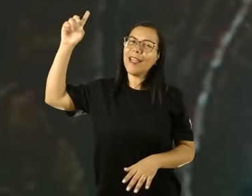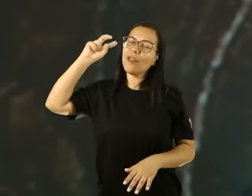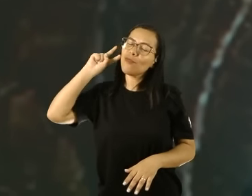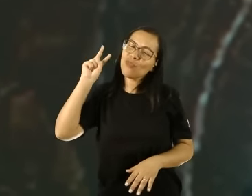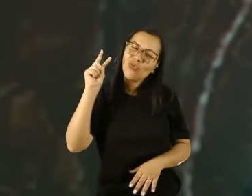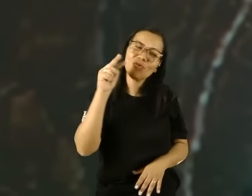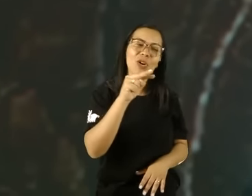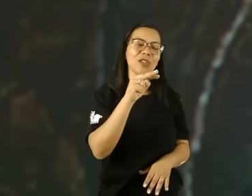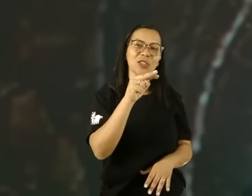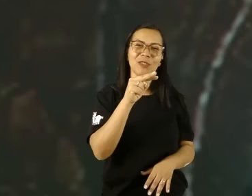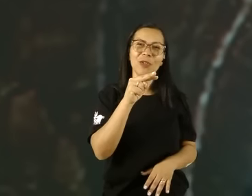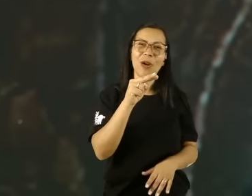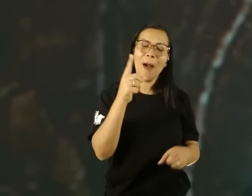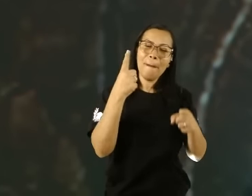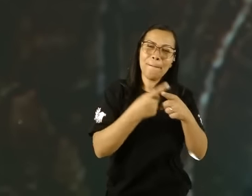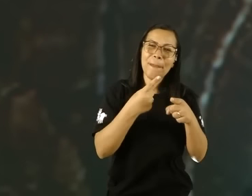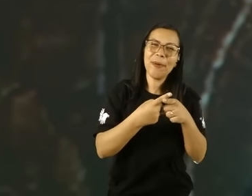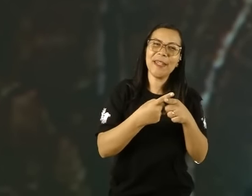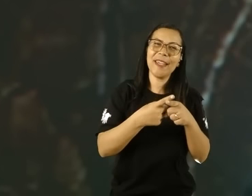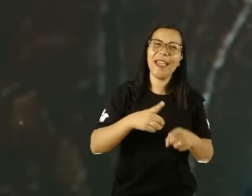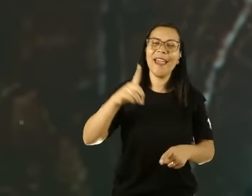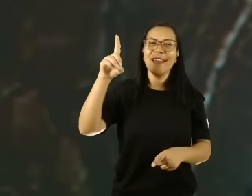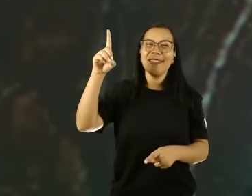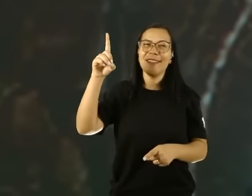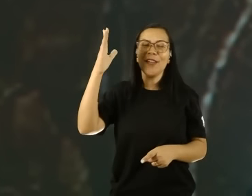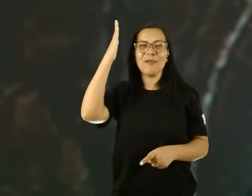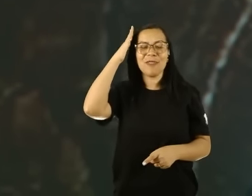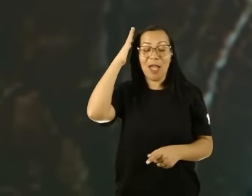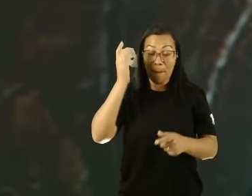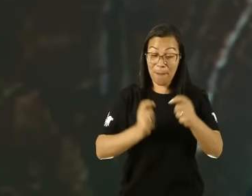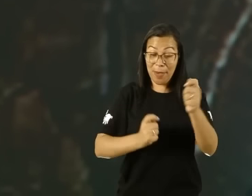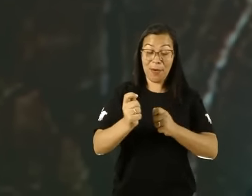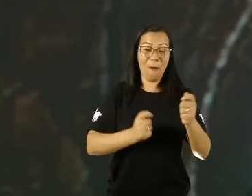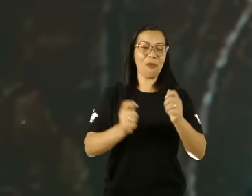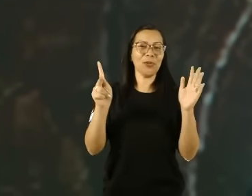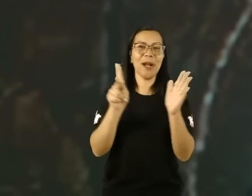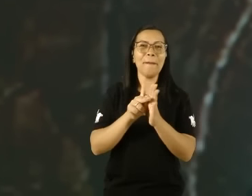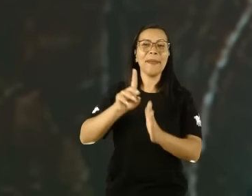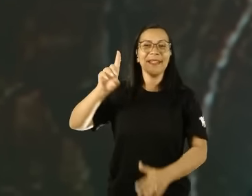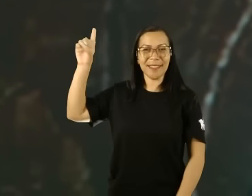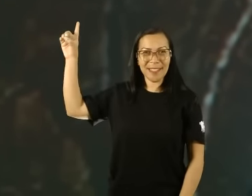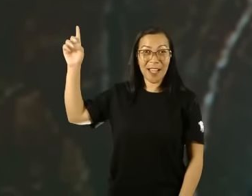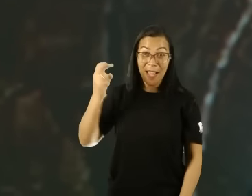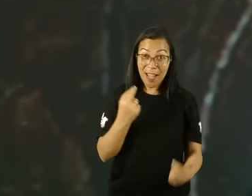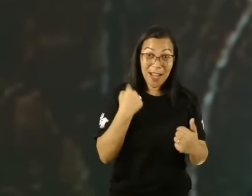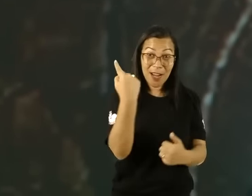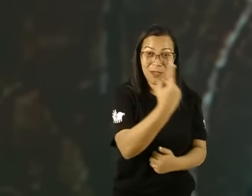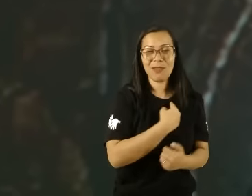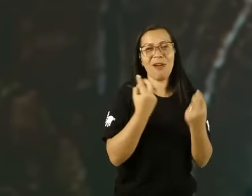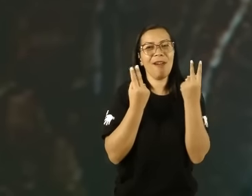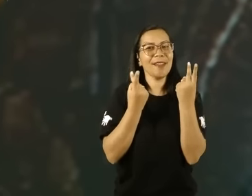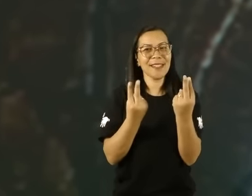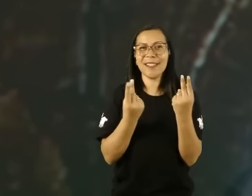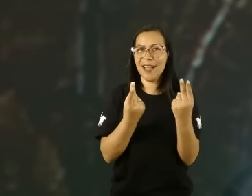porque eu conheço o destino para chegar na praia, de repente você entra na rua errada e o povo está rodando já 3 horas sem parar, e você diz que sabia o caminho, você fica